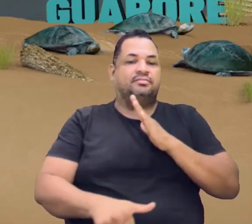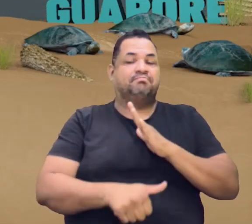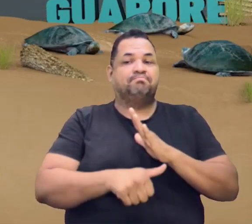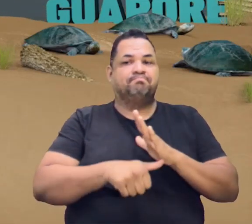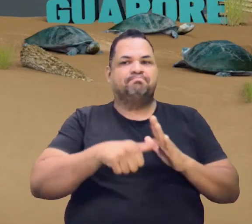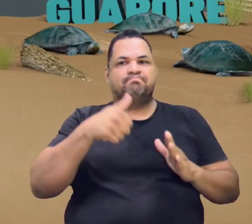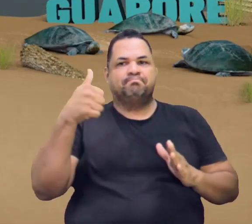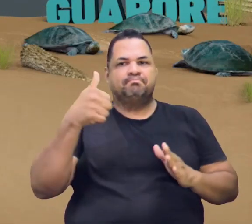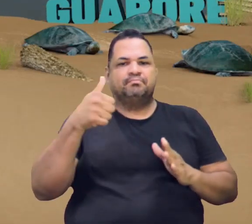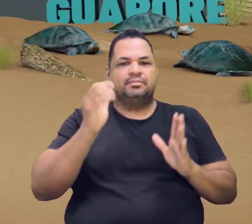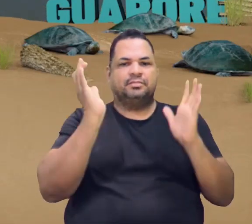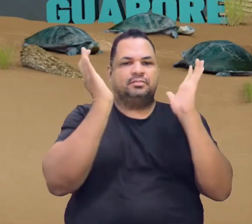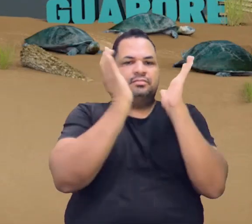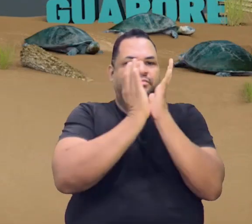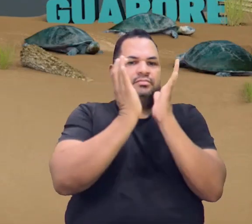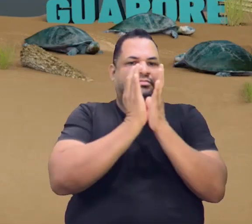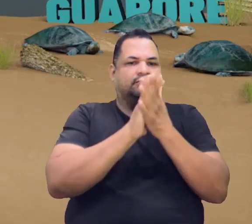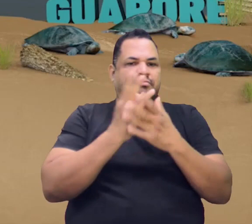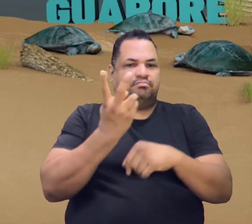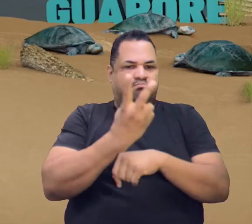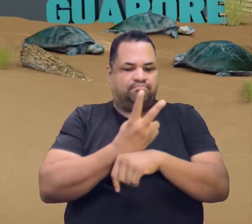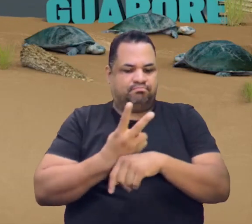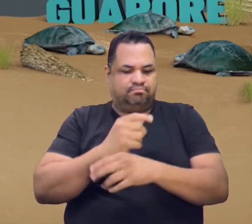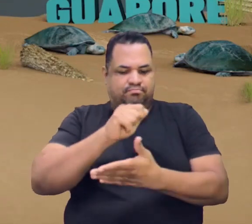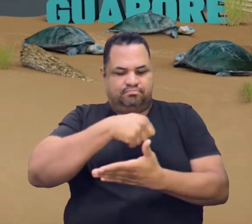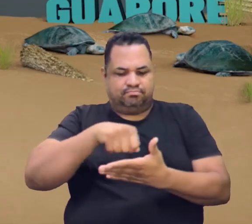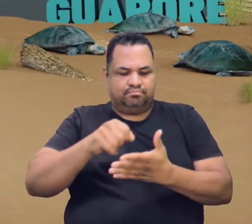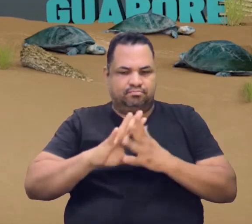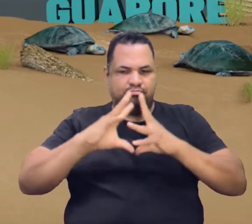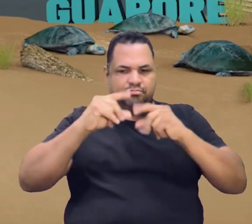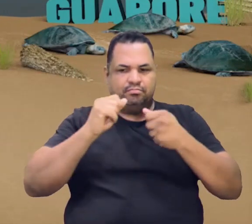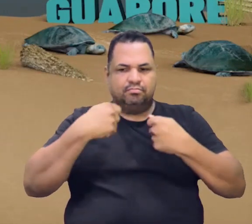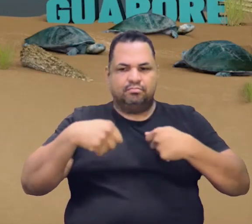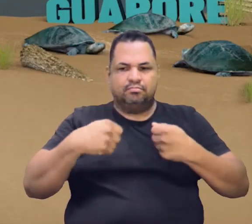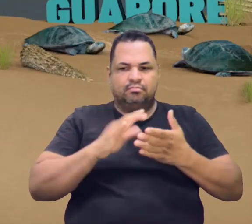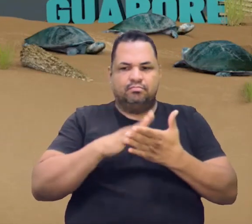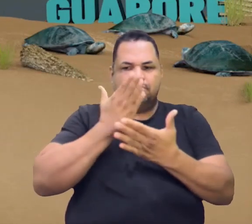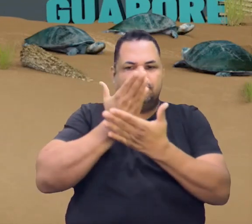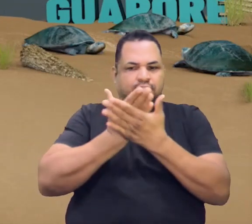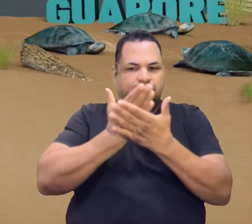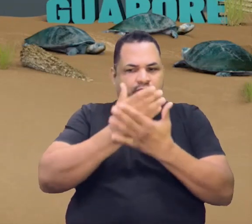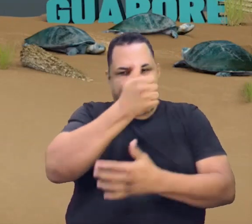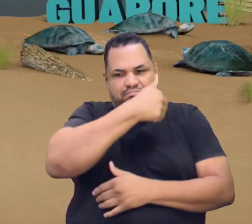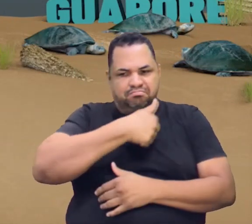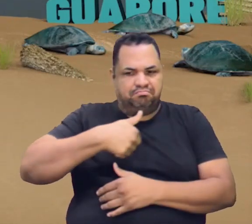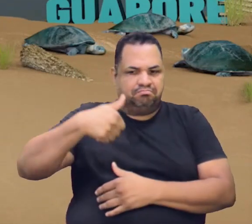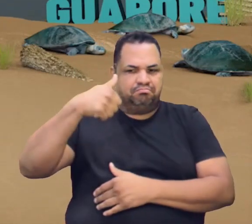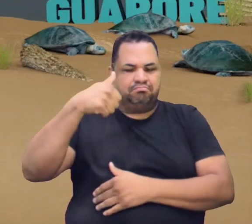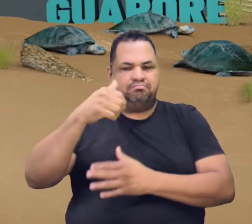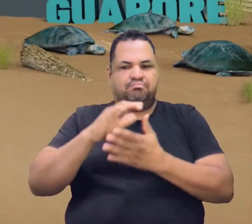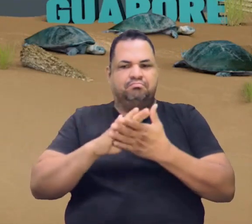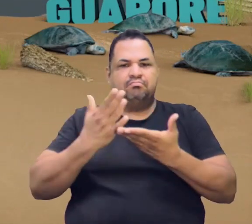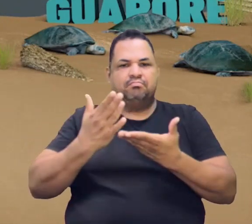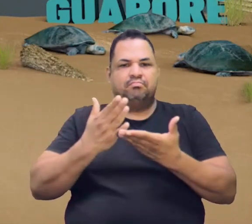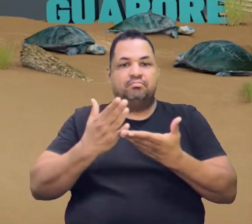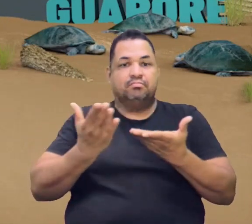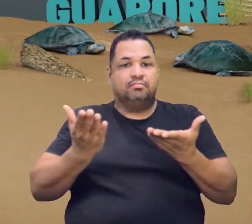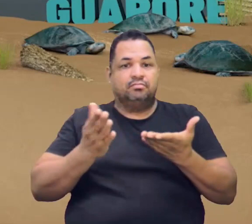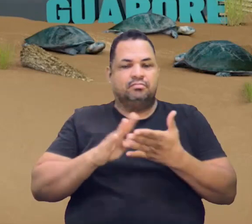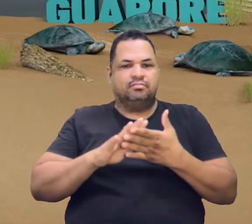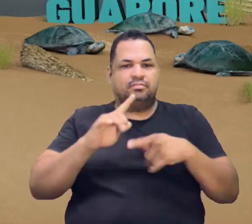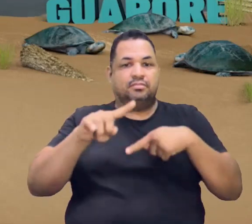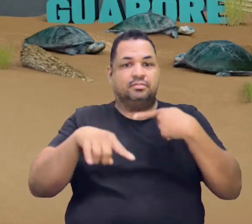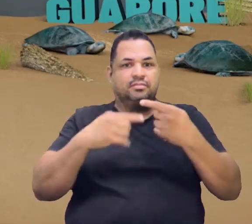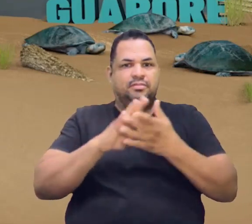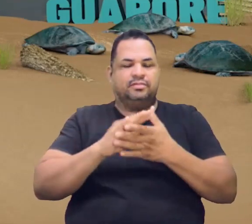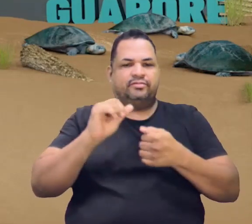fiquem atentos, procure anotar tudo que for preciso. Vamos estudando, vamos se aprimorando, porque logo, logo nós estaremos